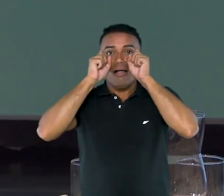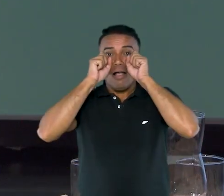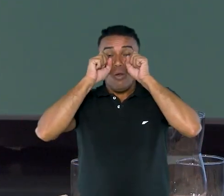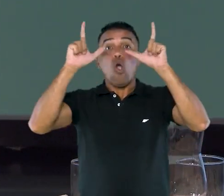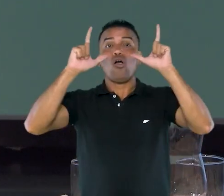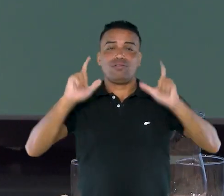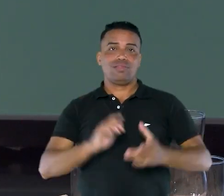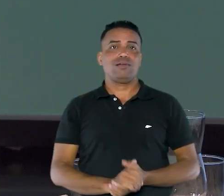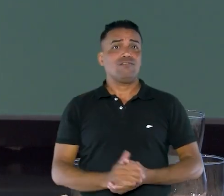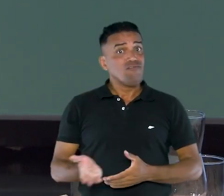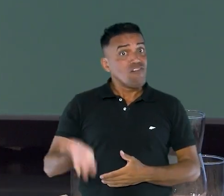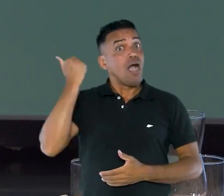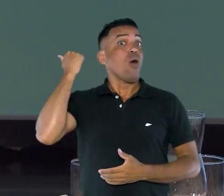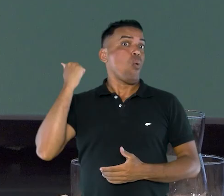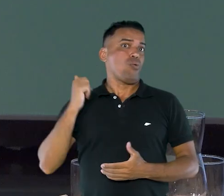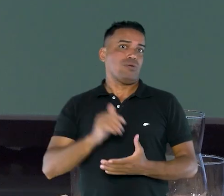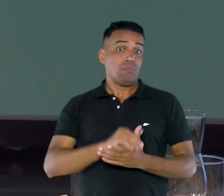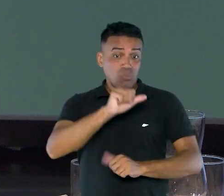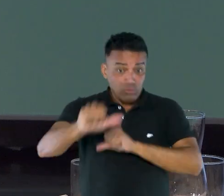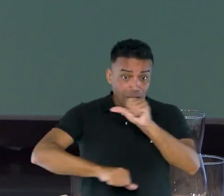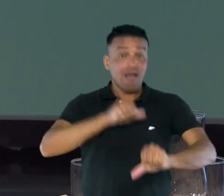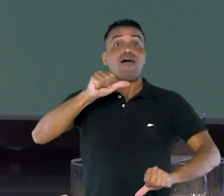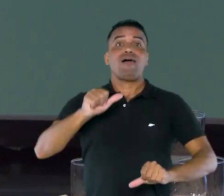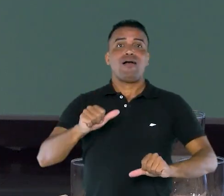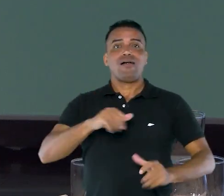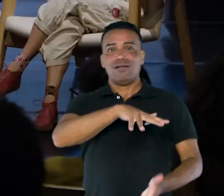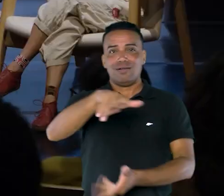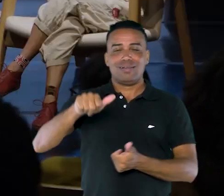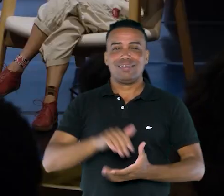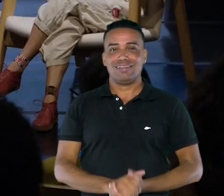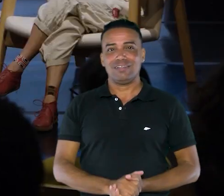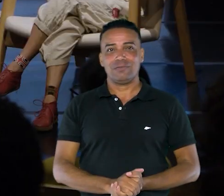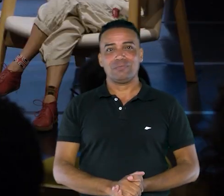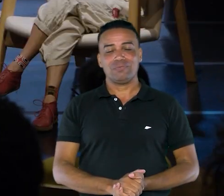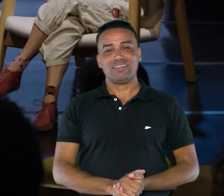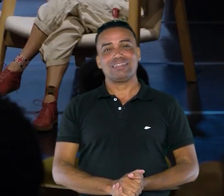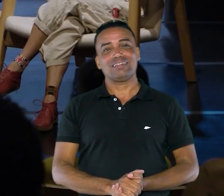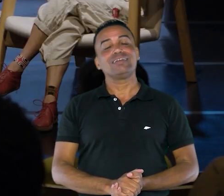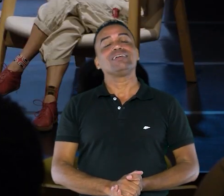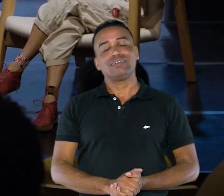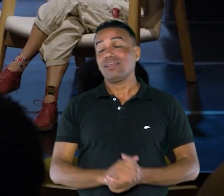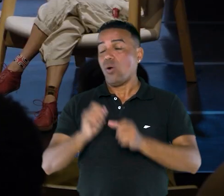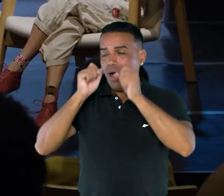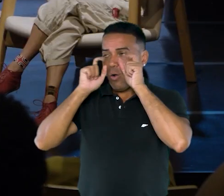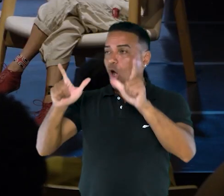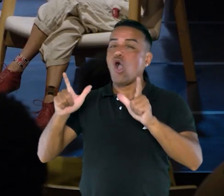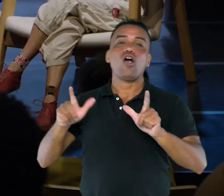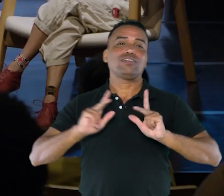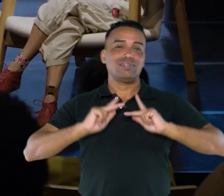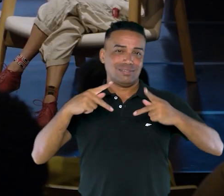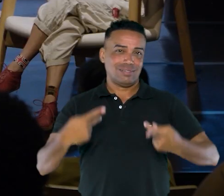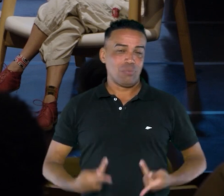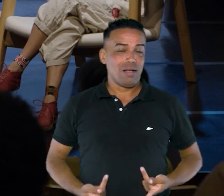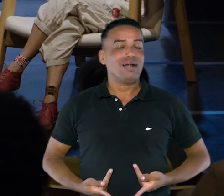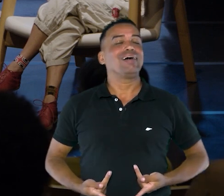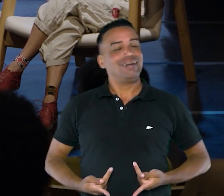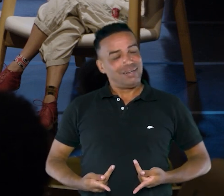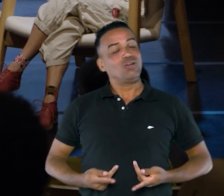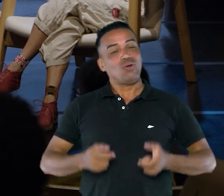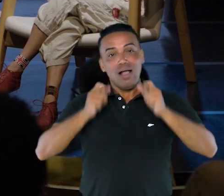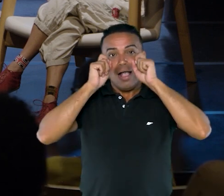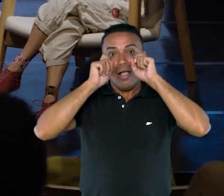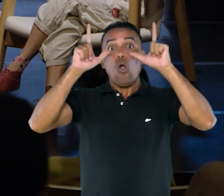acorda, vamos, né? Bom. Sapiens, acorda. É assim que a gente encerra,